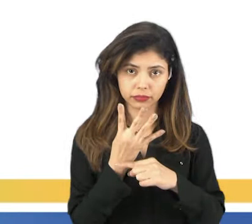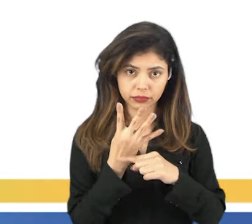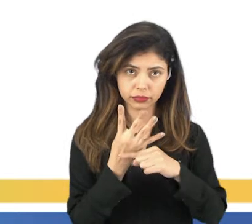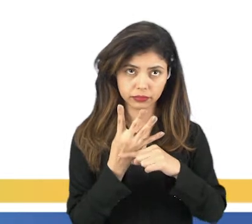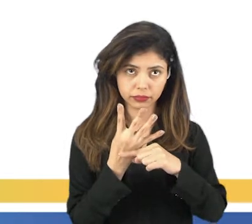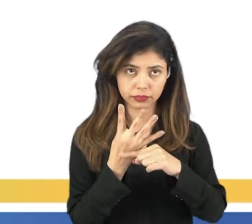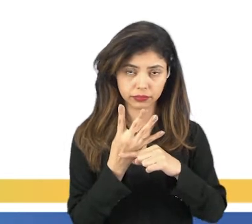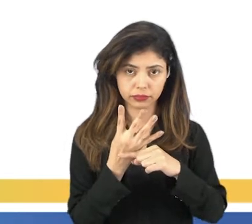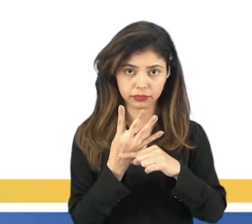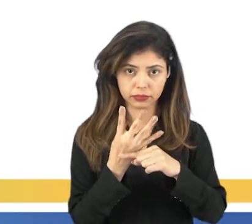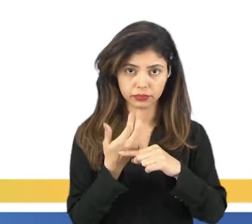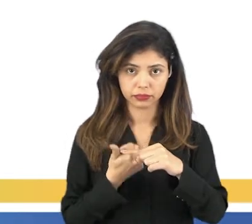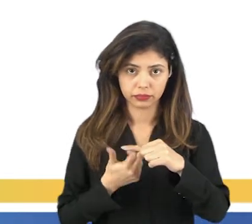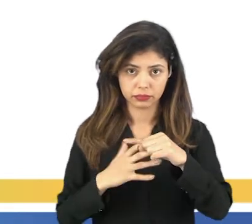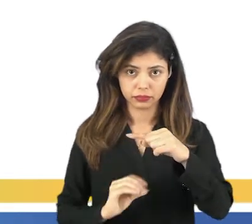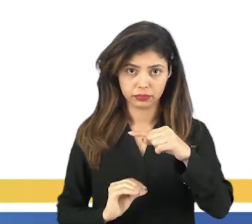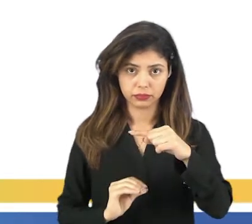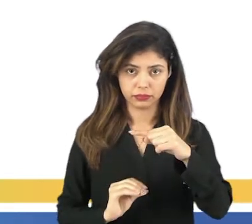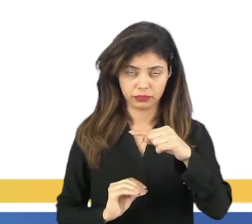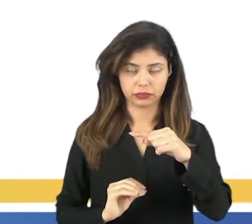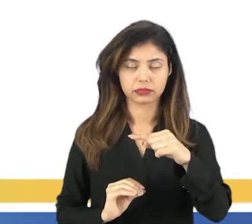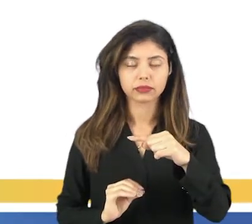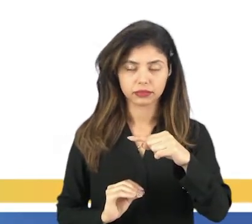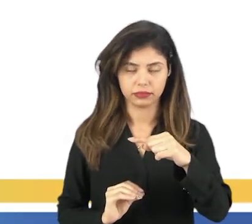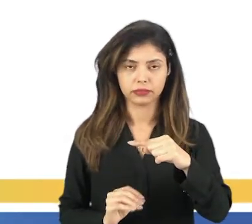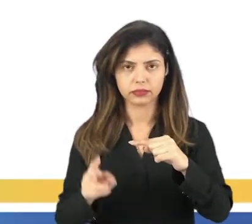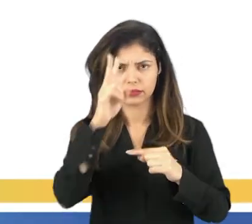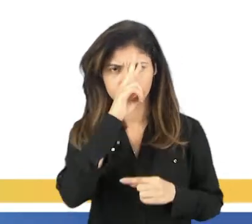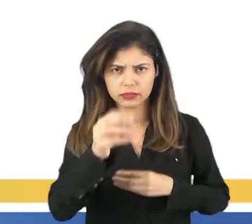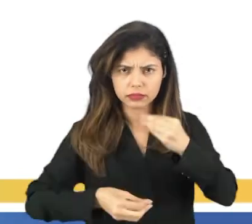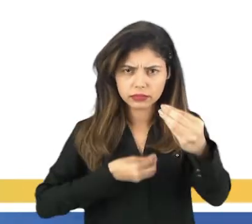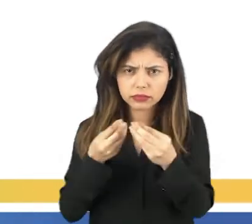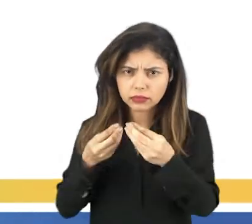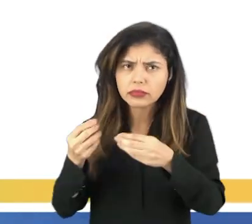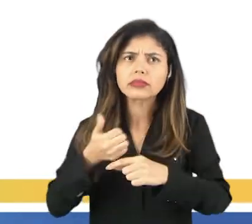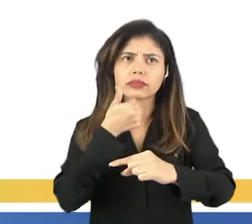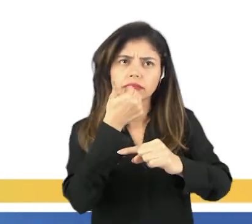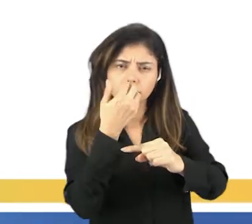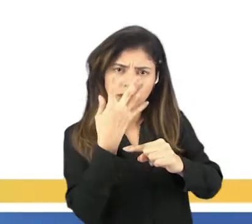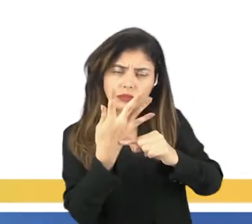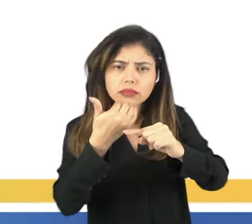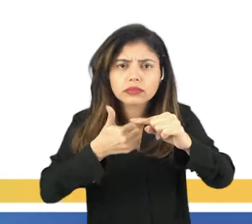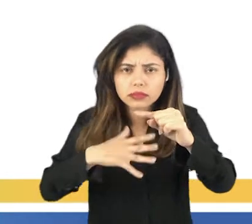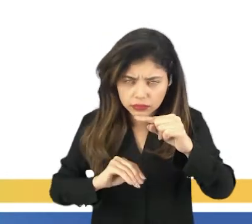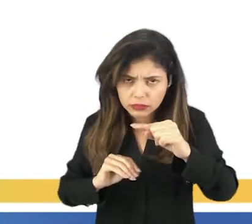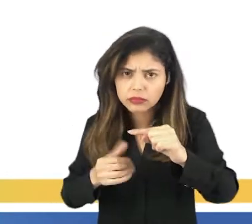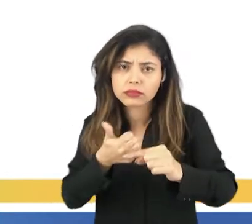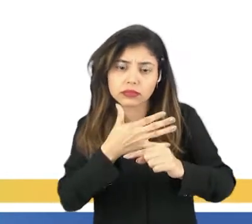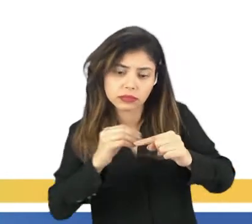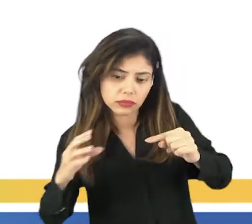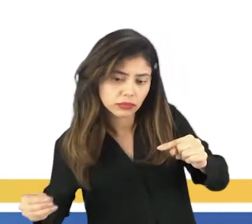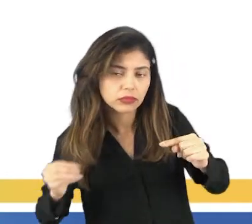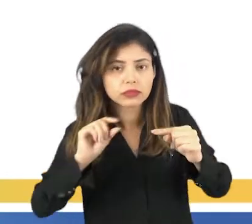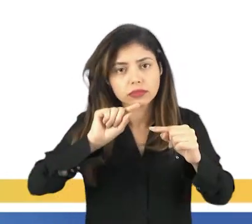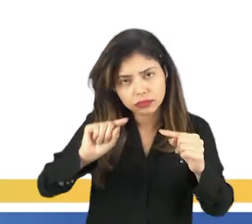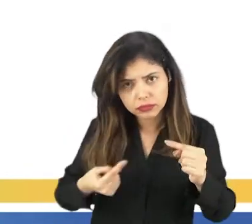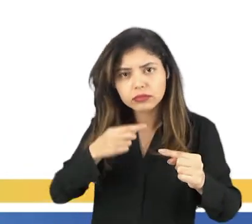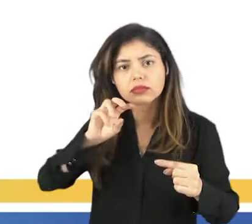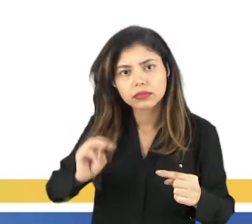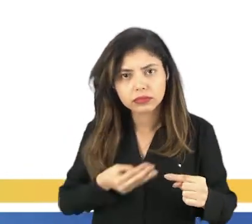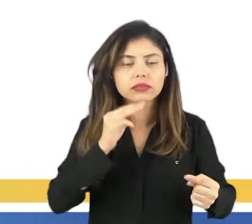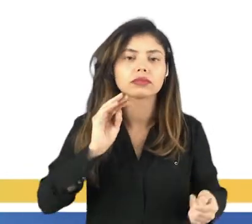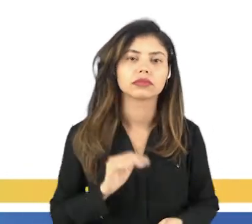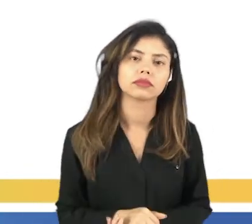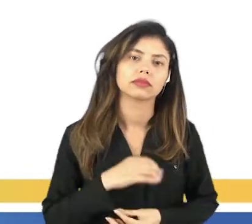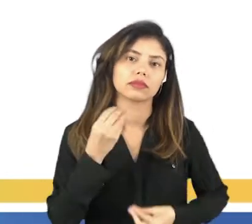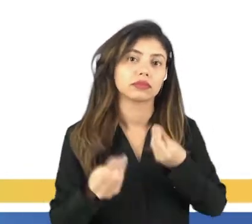4 e barra 10. Mas lembra como é que a gente lê 10, quando a gente lê 100, quando a gente lê 1000? A